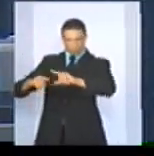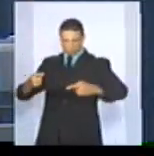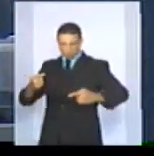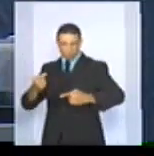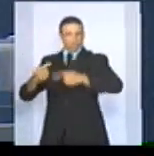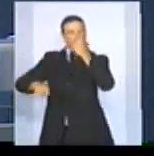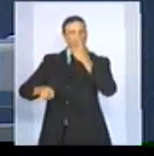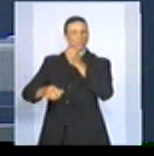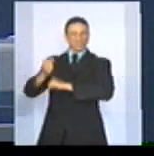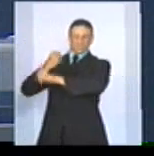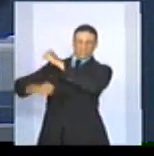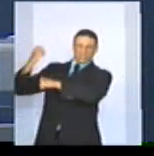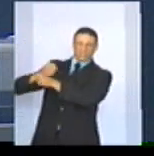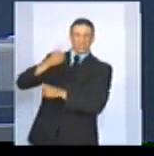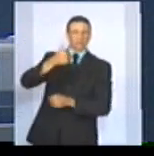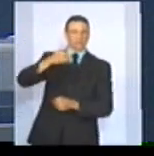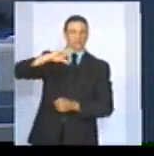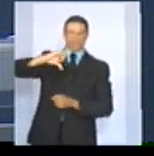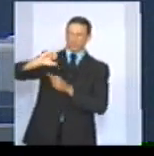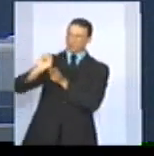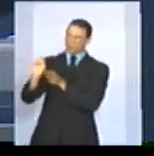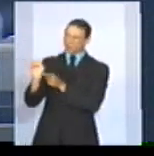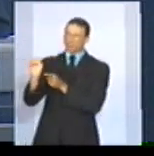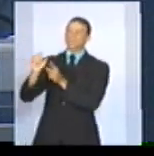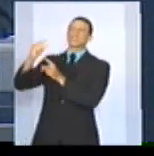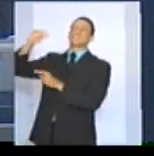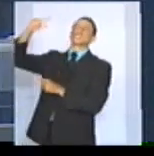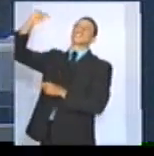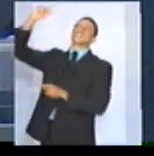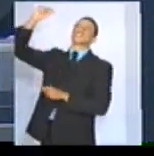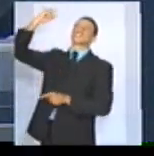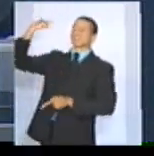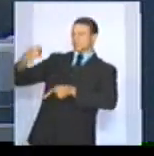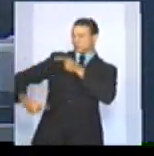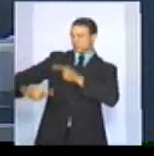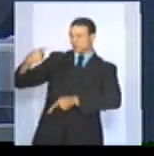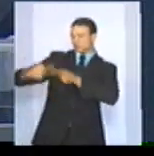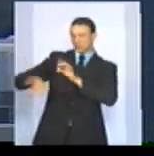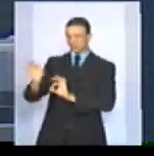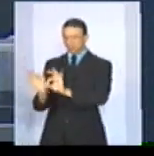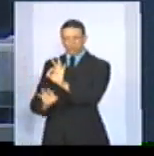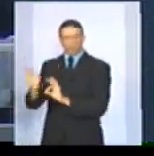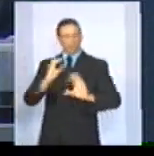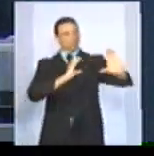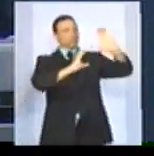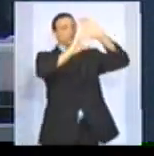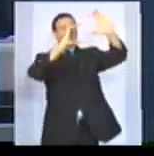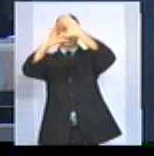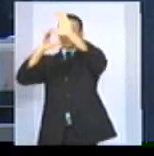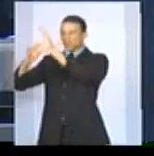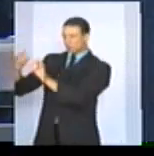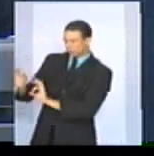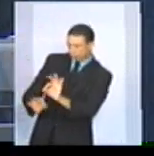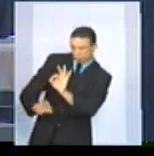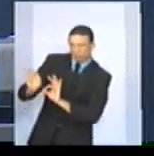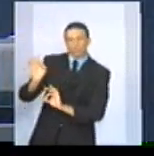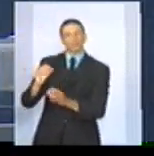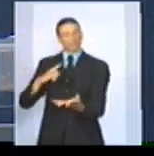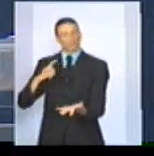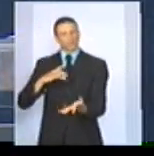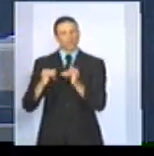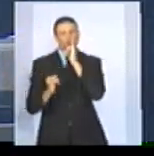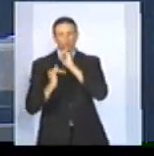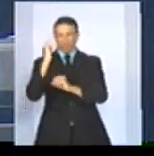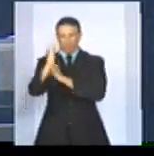que tá lá desde 88 a discussão sobre o Marco regulatória das Comunicações como todo a banda